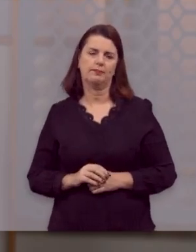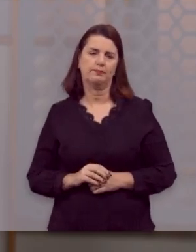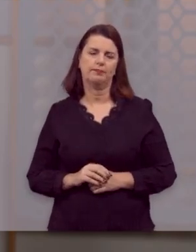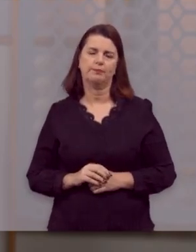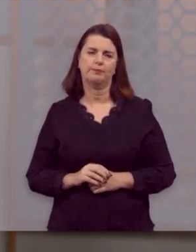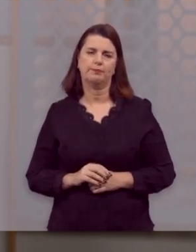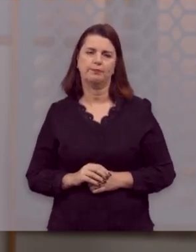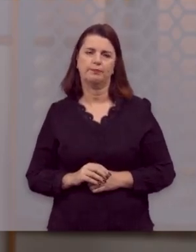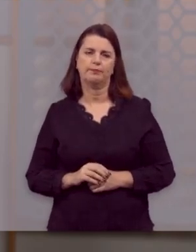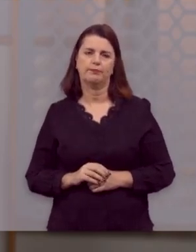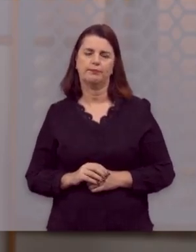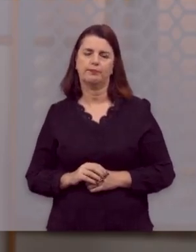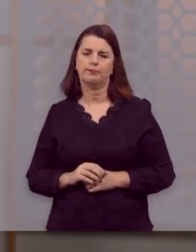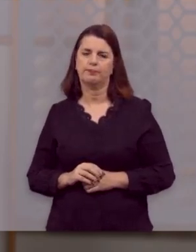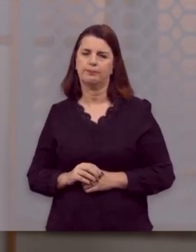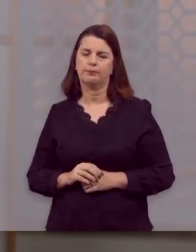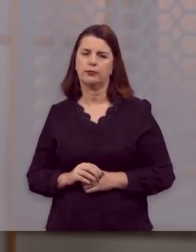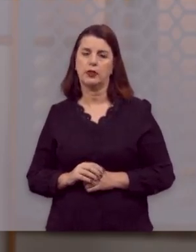Cristo.